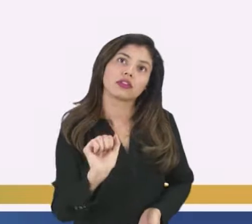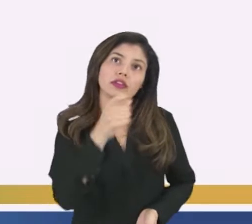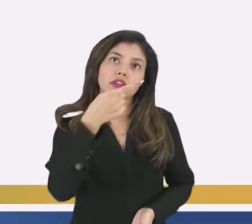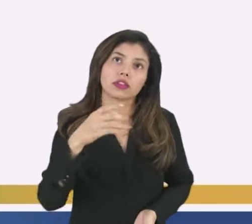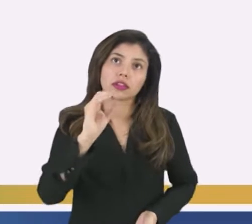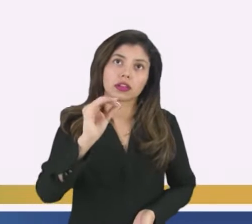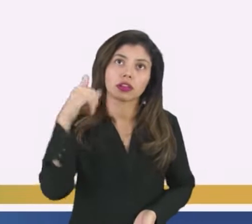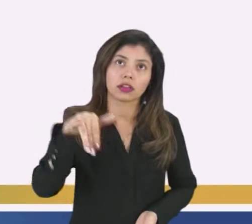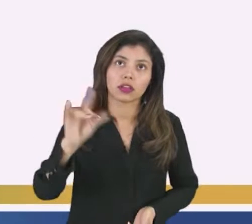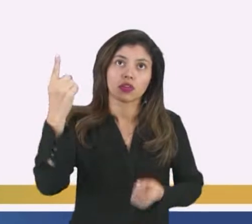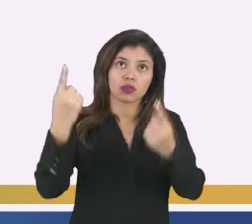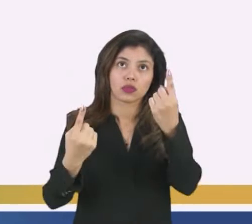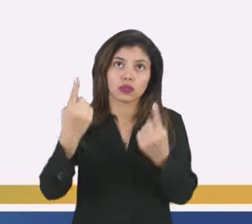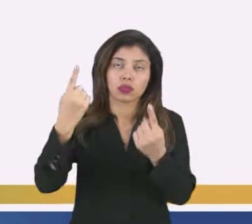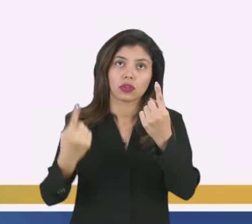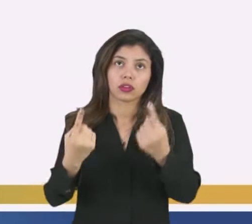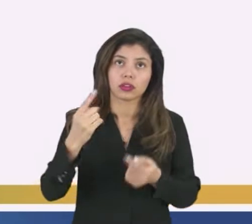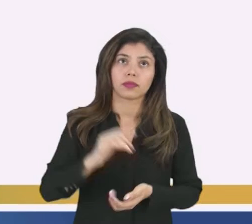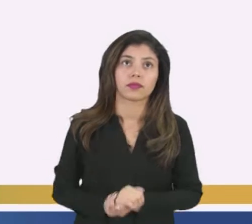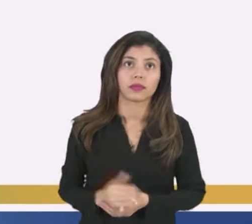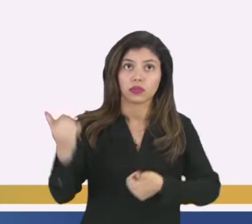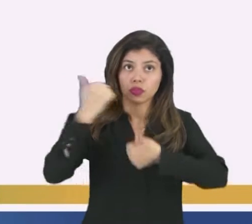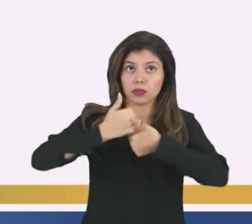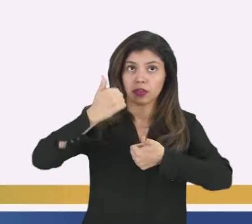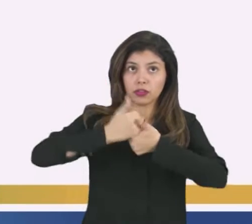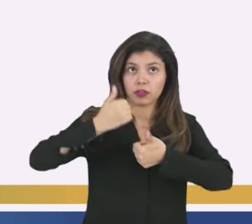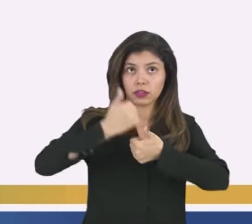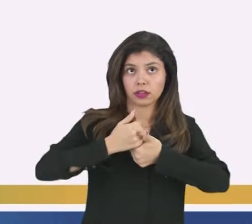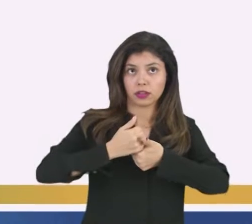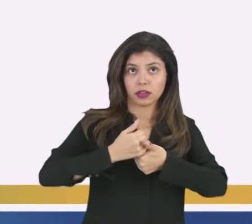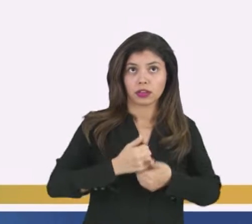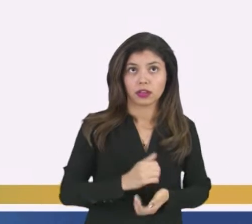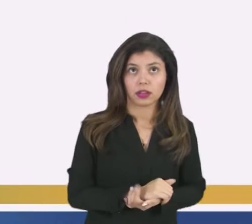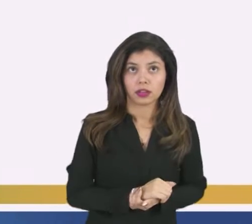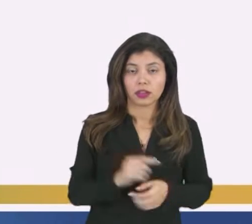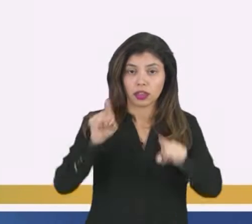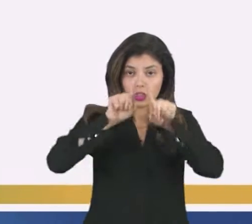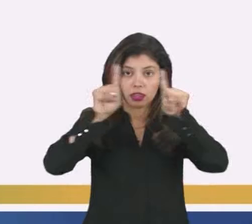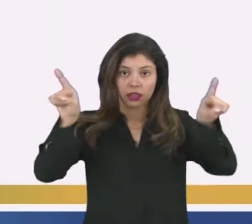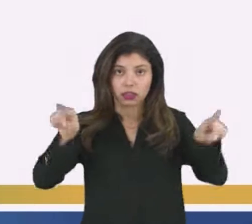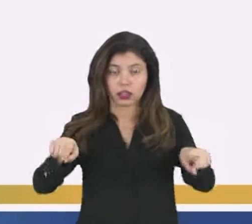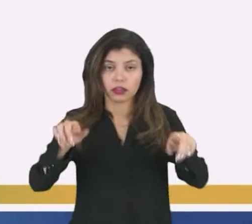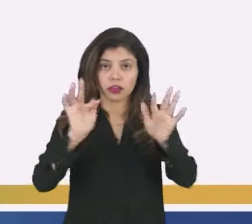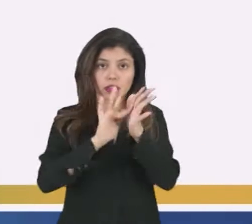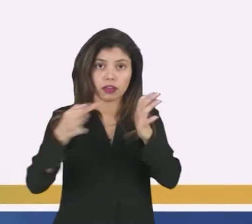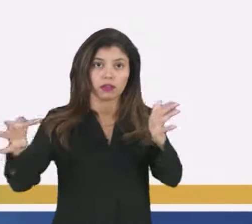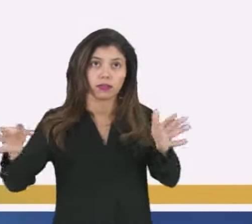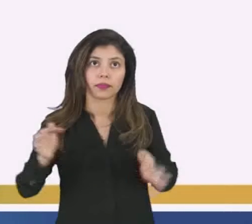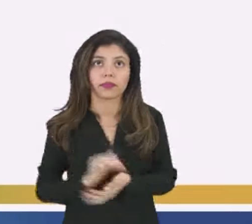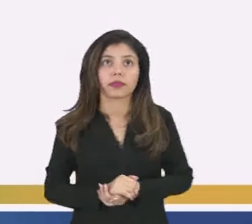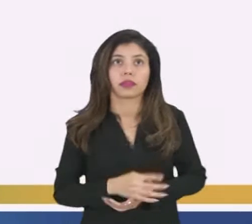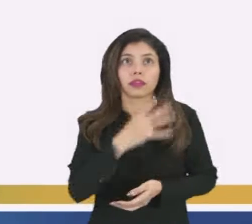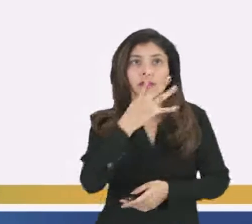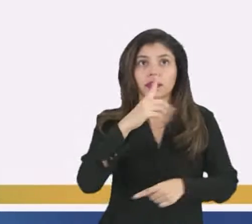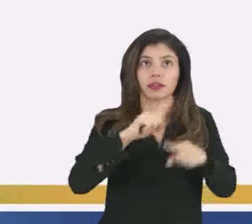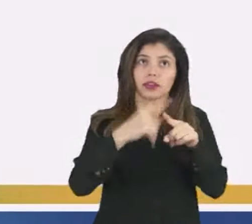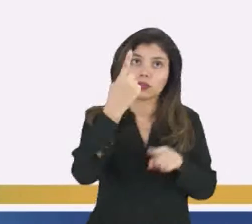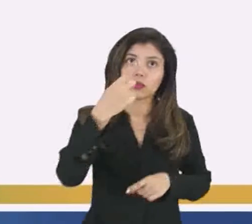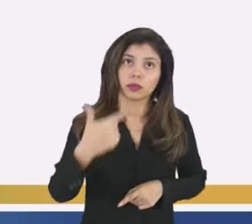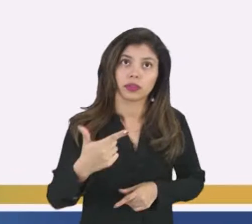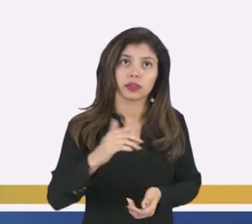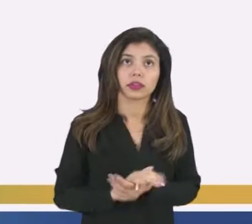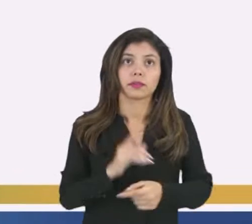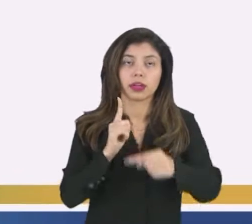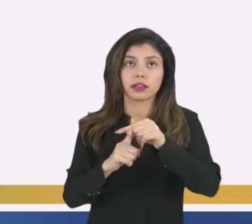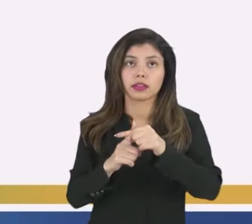e o y0 tem essas coordenadas aqui, ó, que eu vou substituir aqui dentro na fórmula. 4 vezes 1 sobre